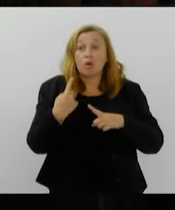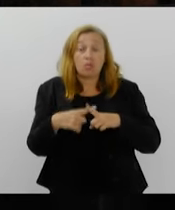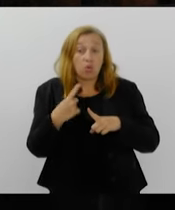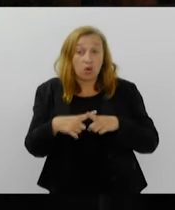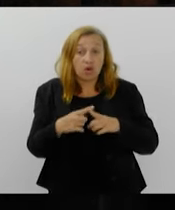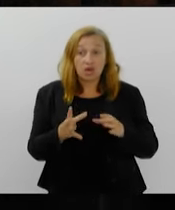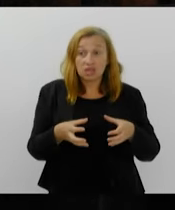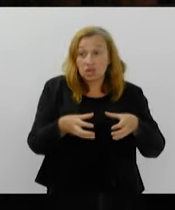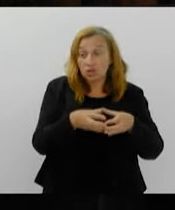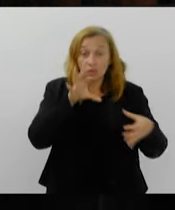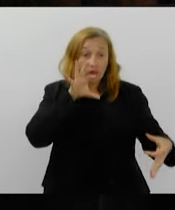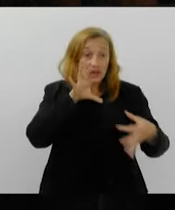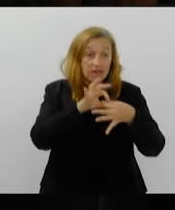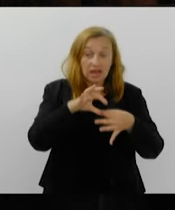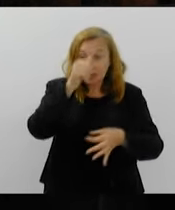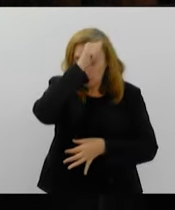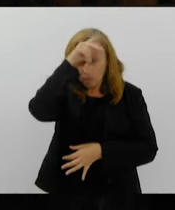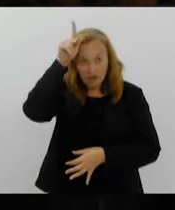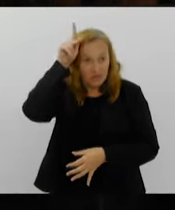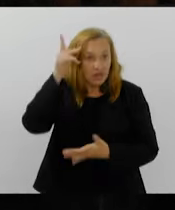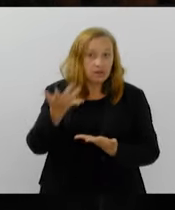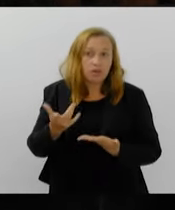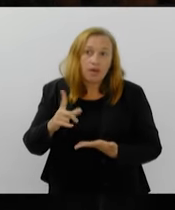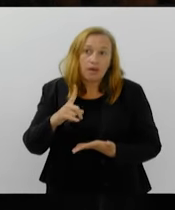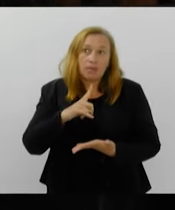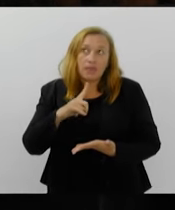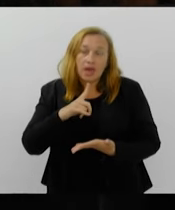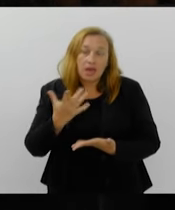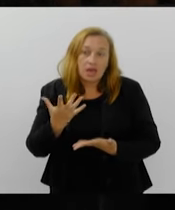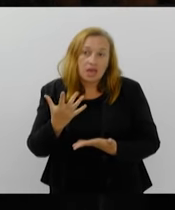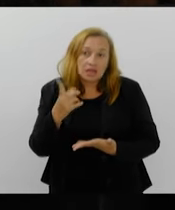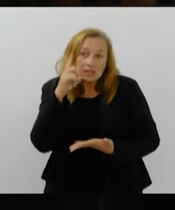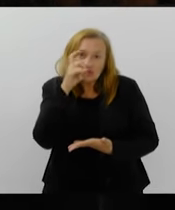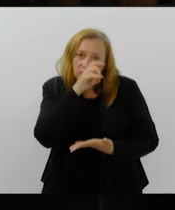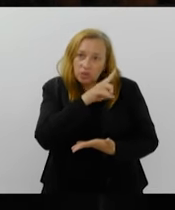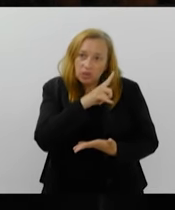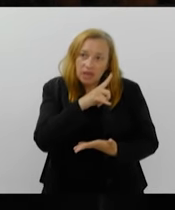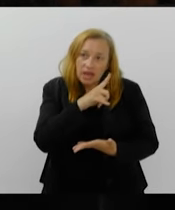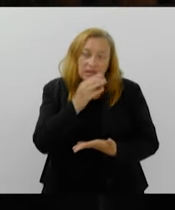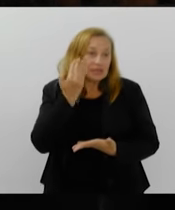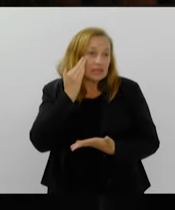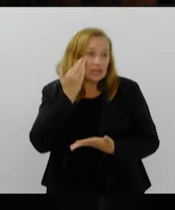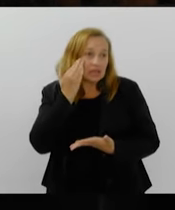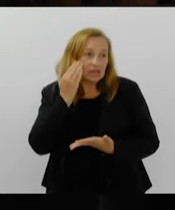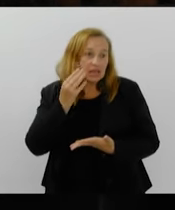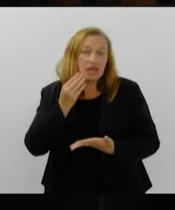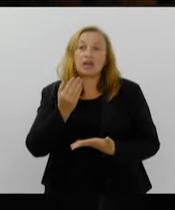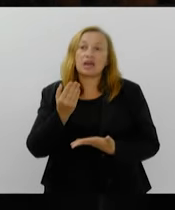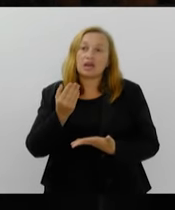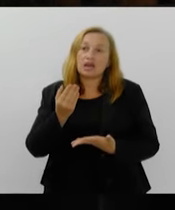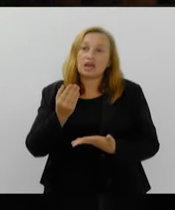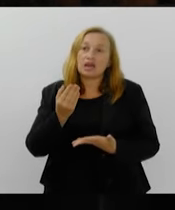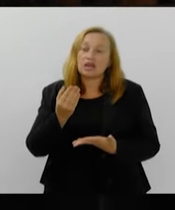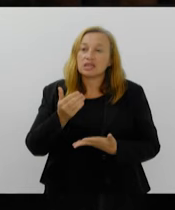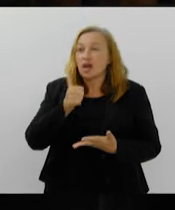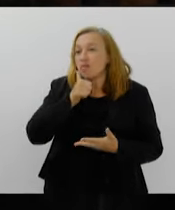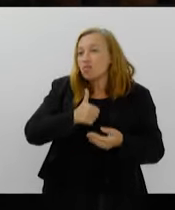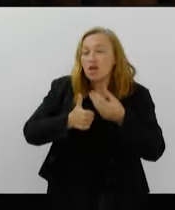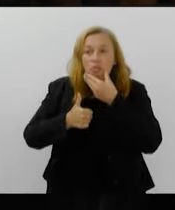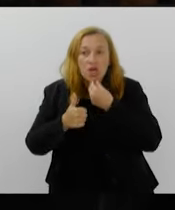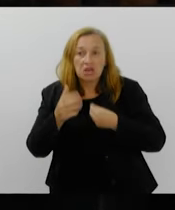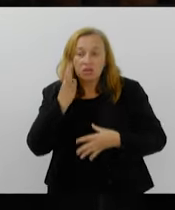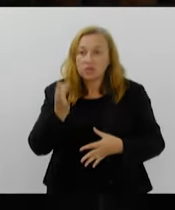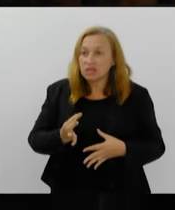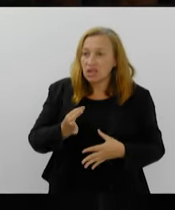essa turma ligada ao prefeito eles têm essa dificuldade de autoentendimento da sexualidade Que por